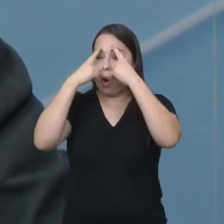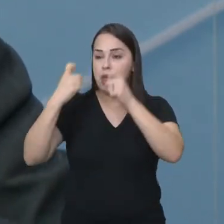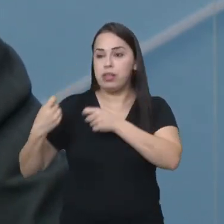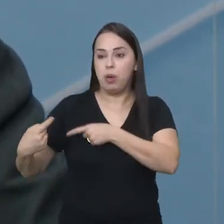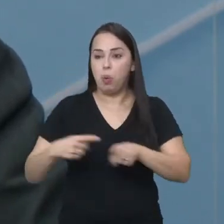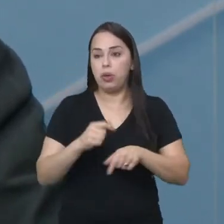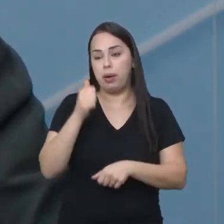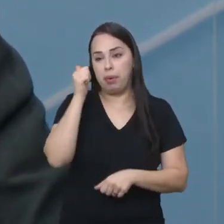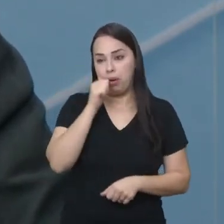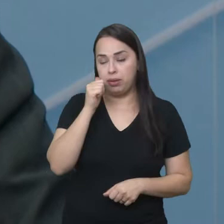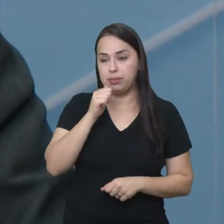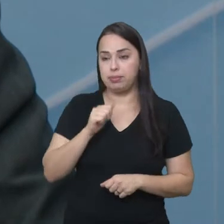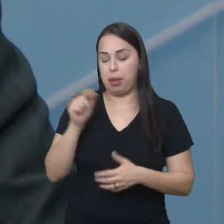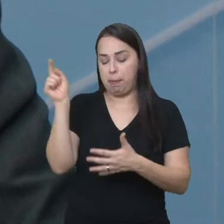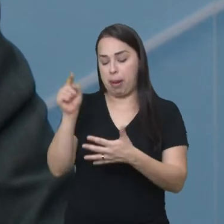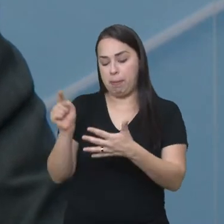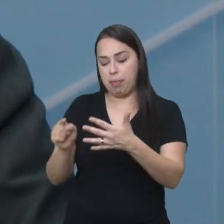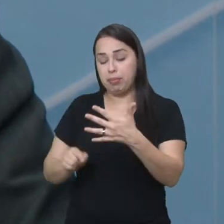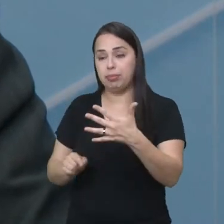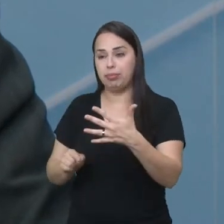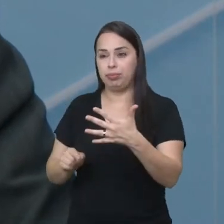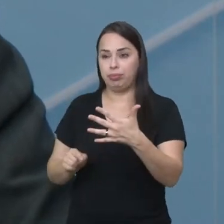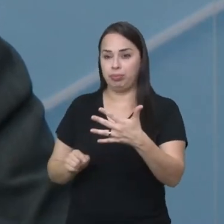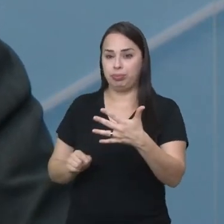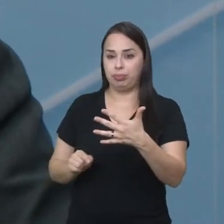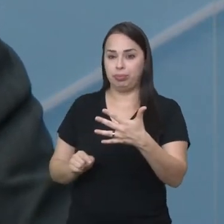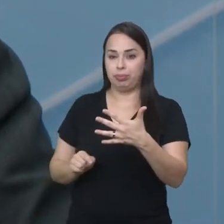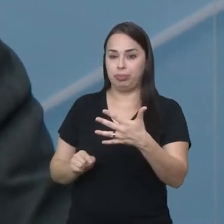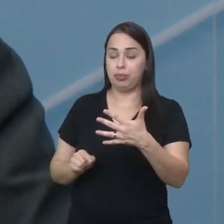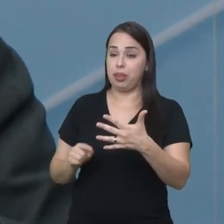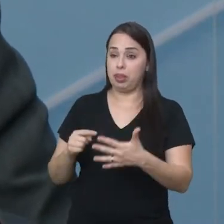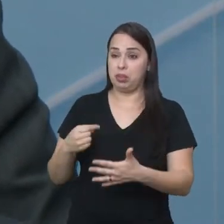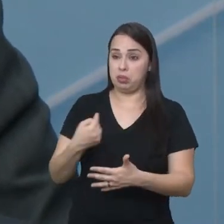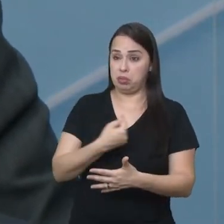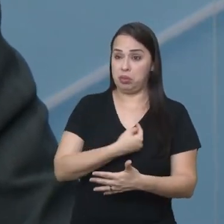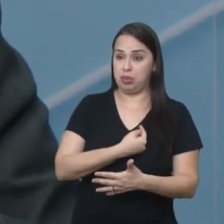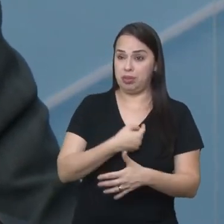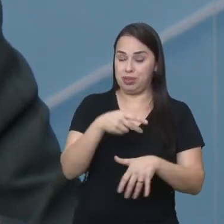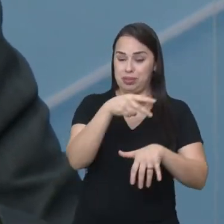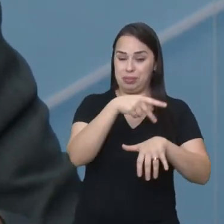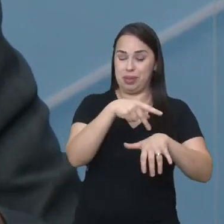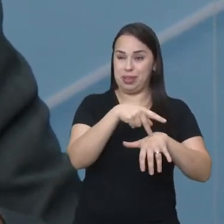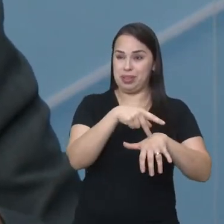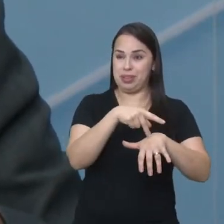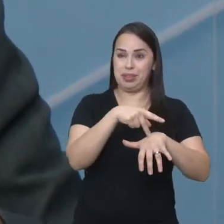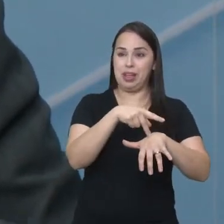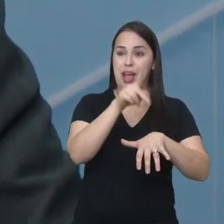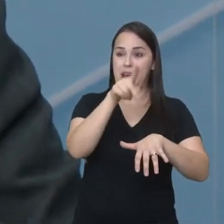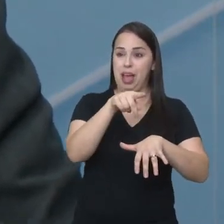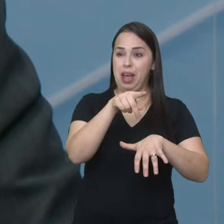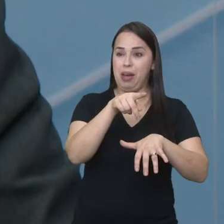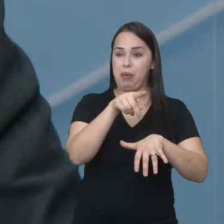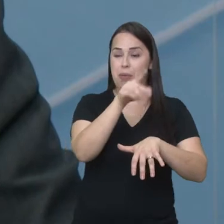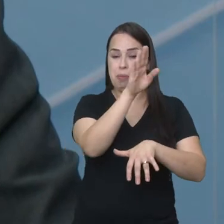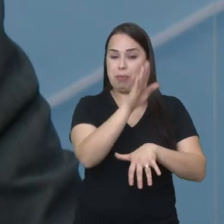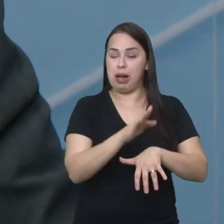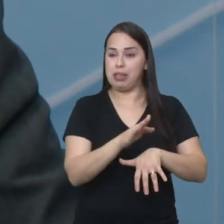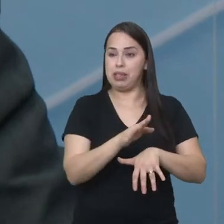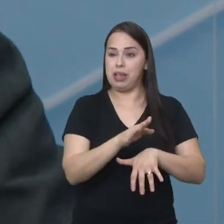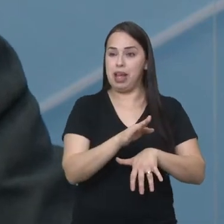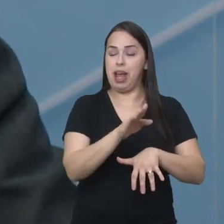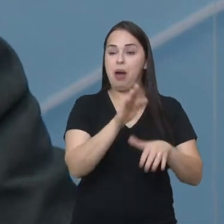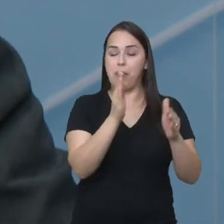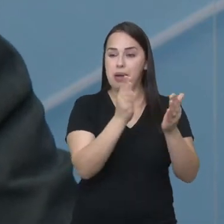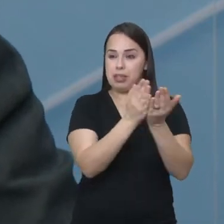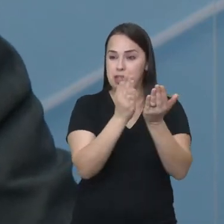se identifica como um país cristão, mais de 90%, né? Mas nós somos um